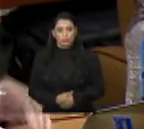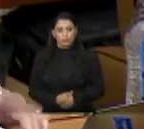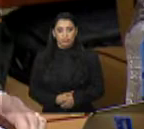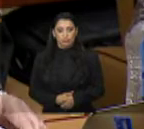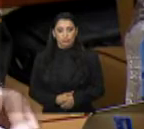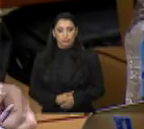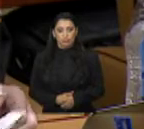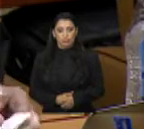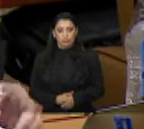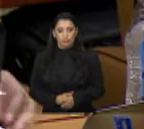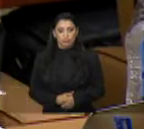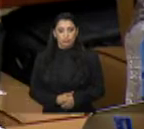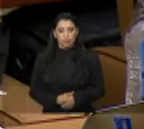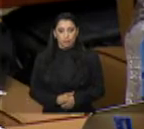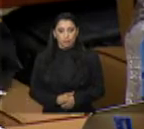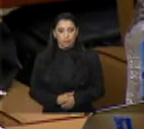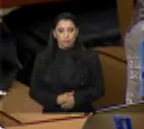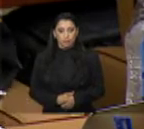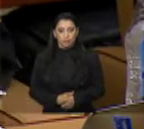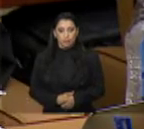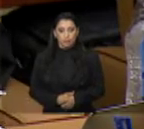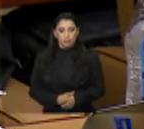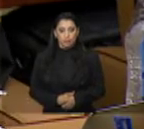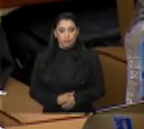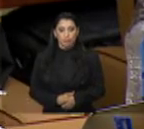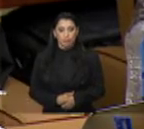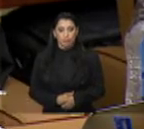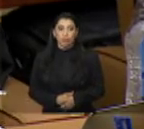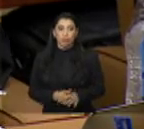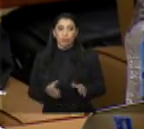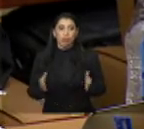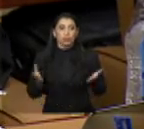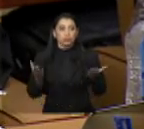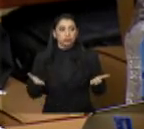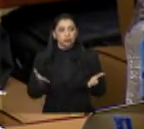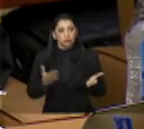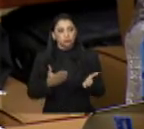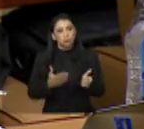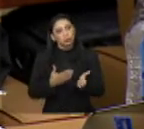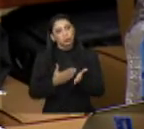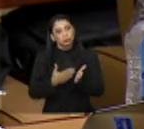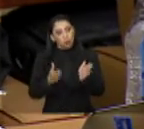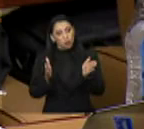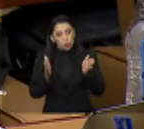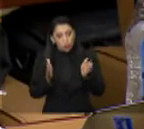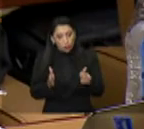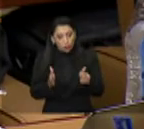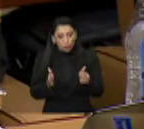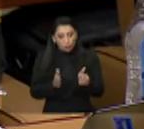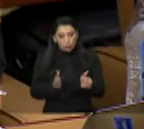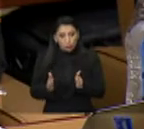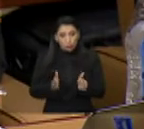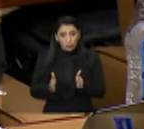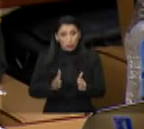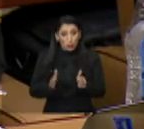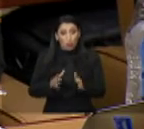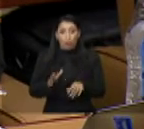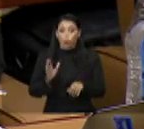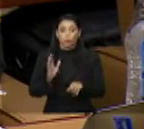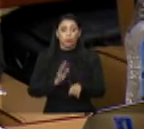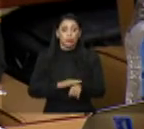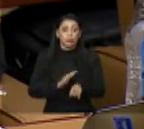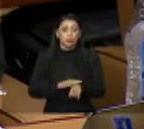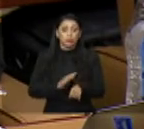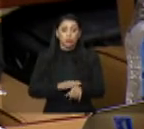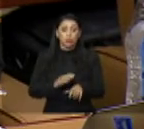Este é digamos do primeiro capítulo o quadro fático da Educação do Brasil e essas são